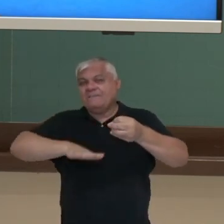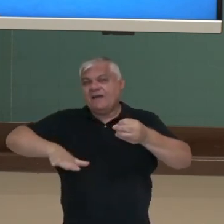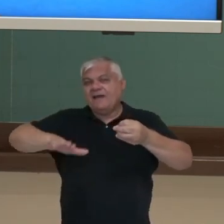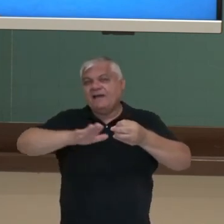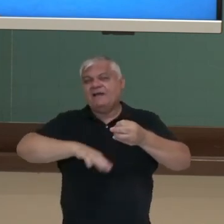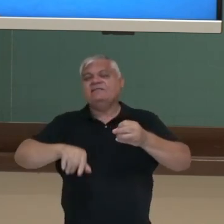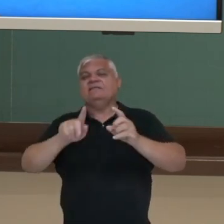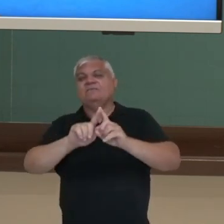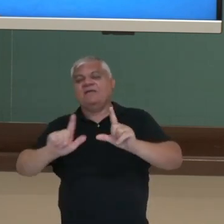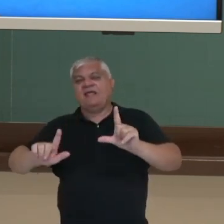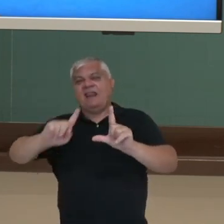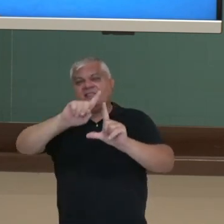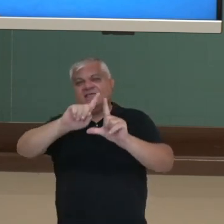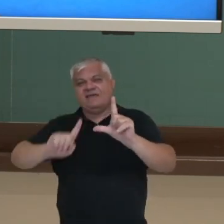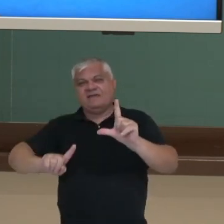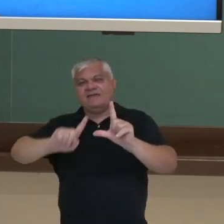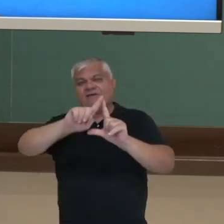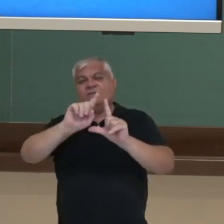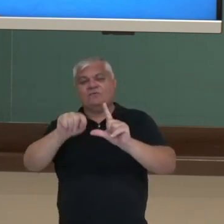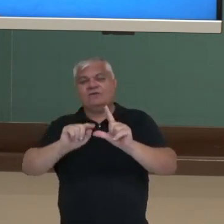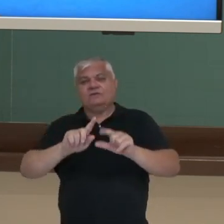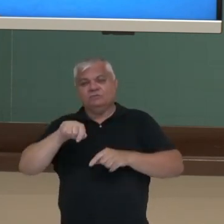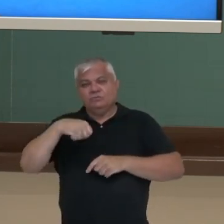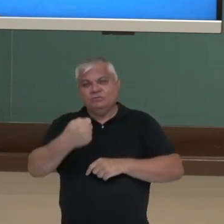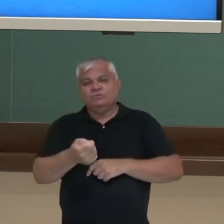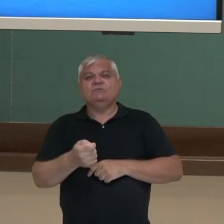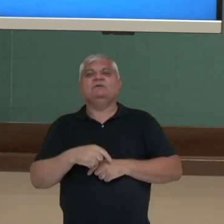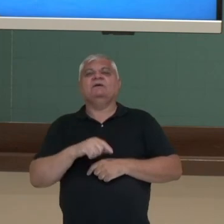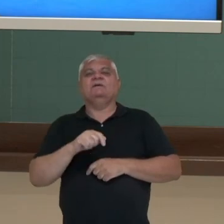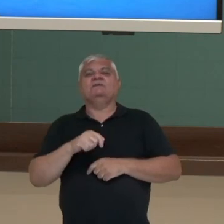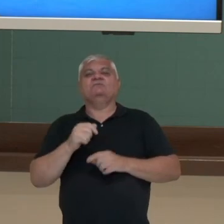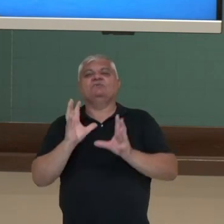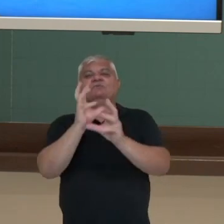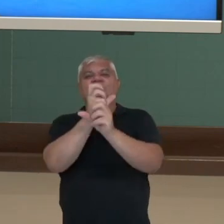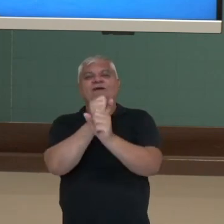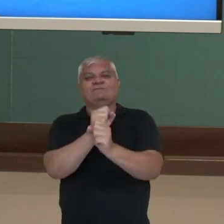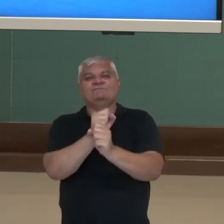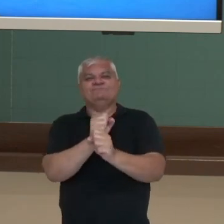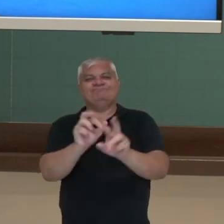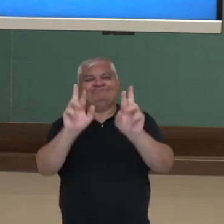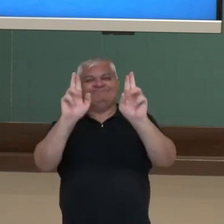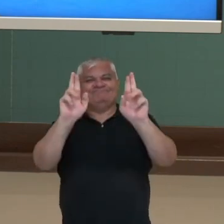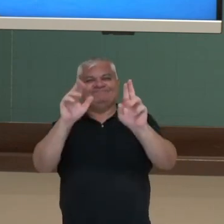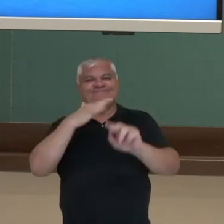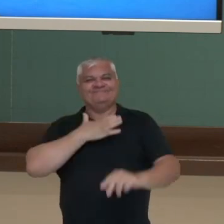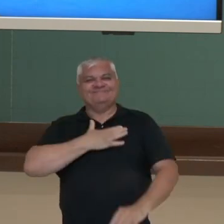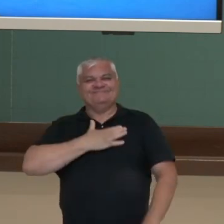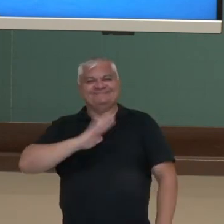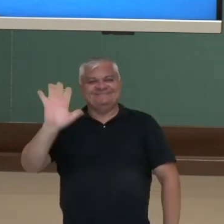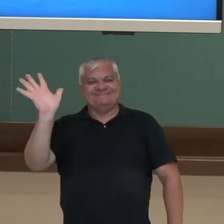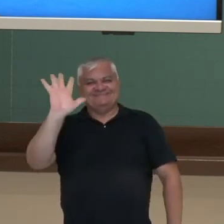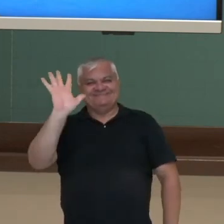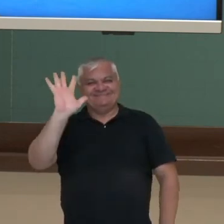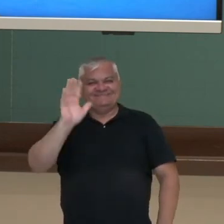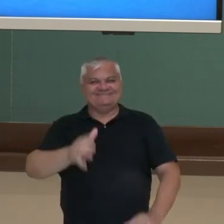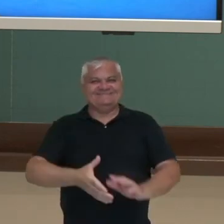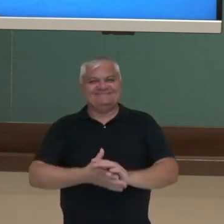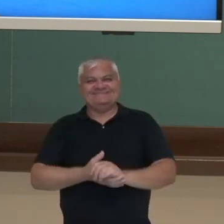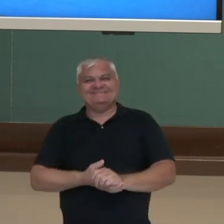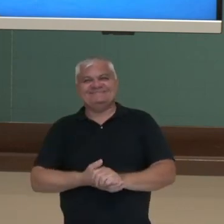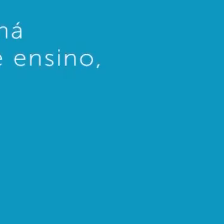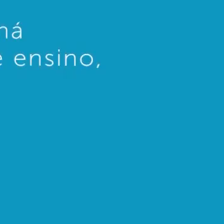a área lateral, que vai formar o que a gente chama de área total. Espero que vocês tenham gostado e até breve, pessoal.